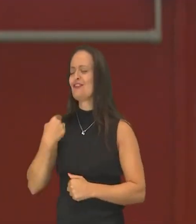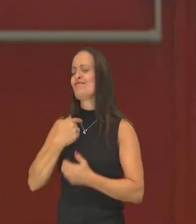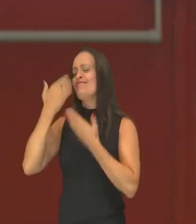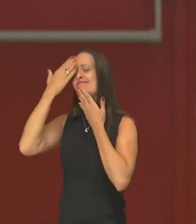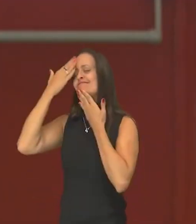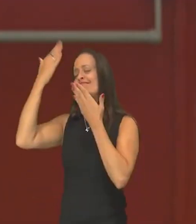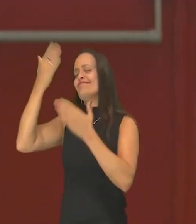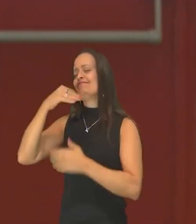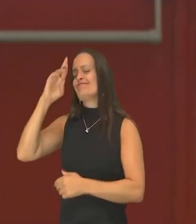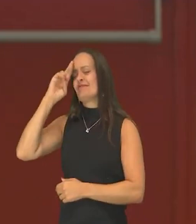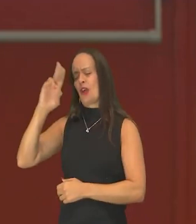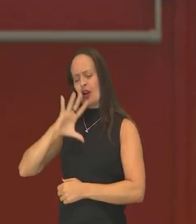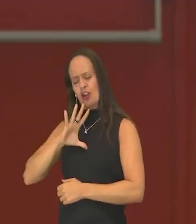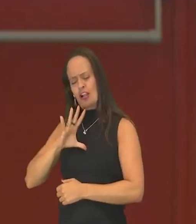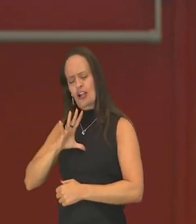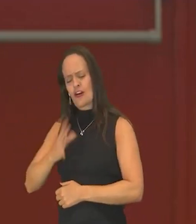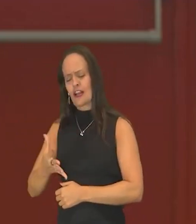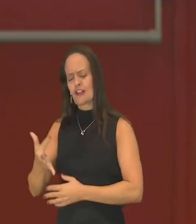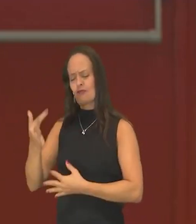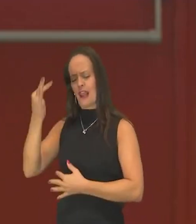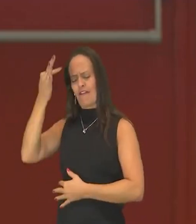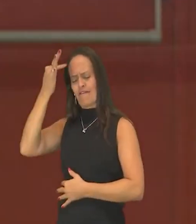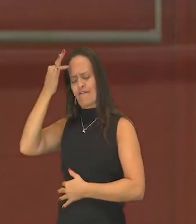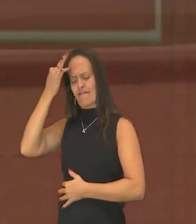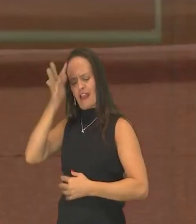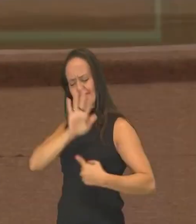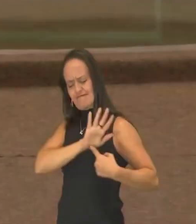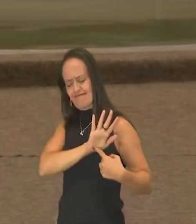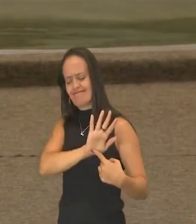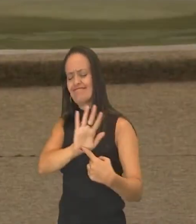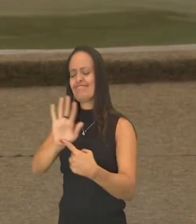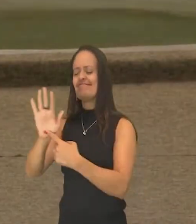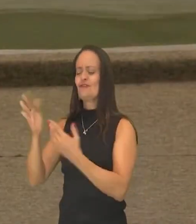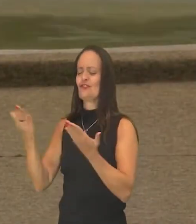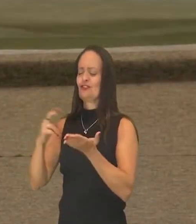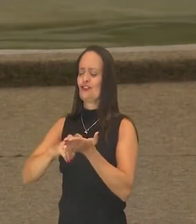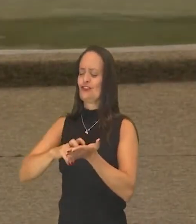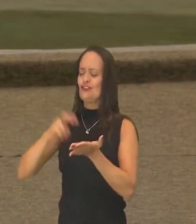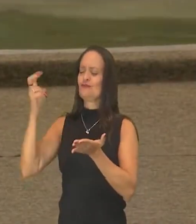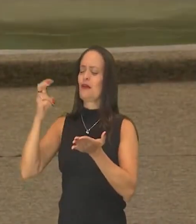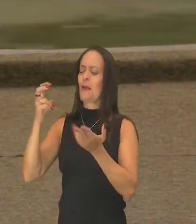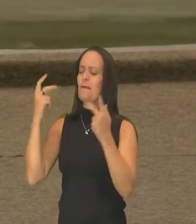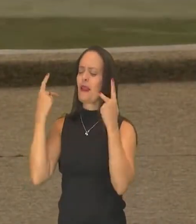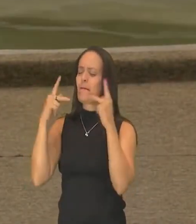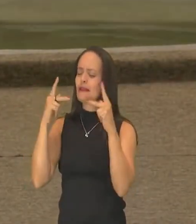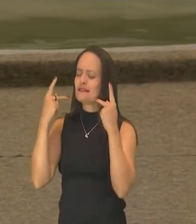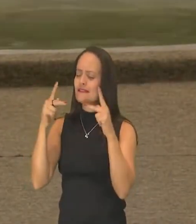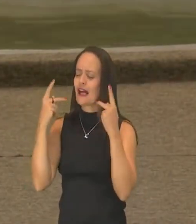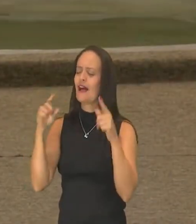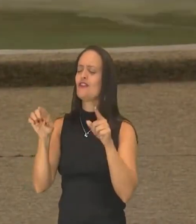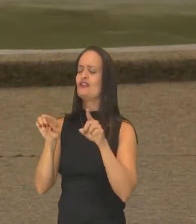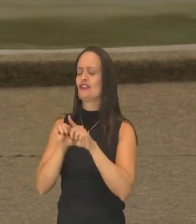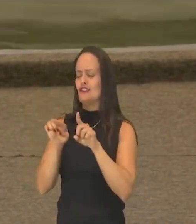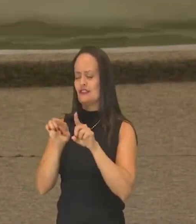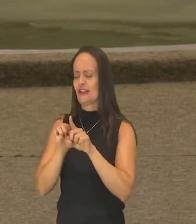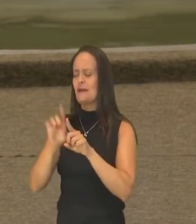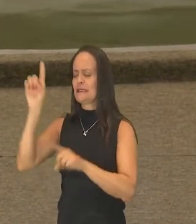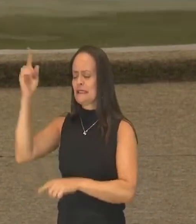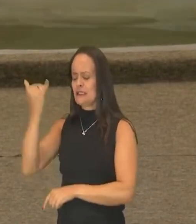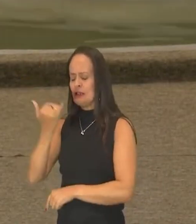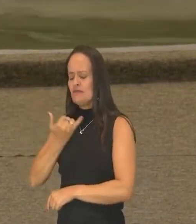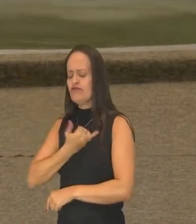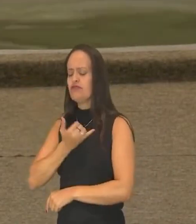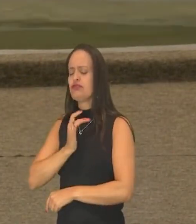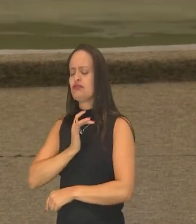agradecemos, Senhor, pela coragem, pela fé que foi demonstrada aqui nesta manhã, pela mensagem que trouxeste ao nosso coração através